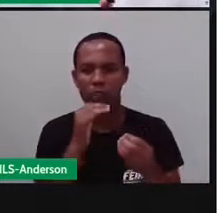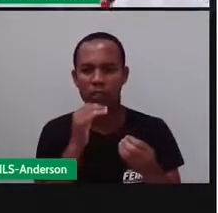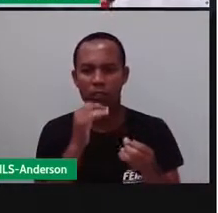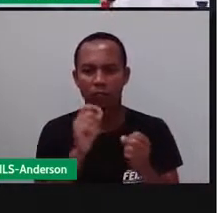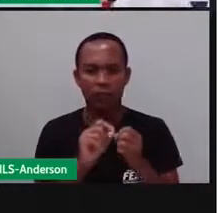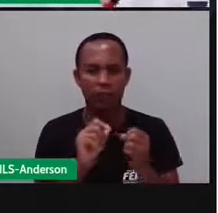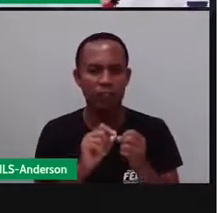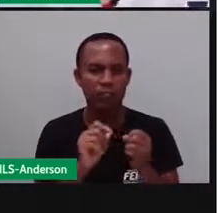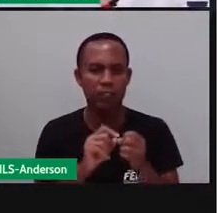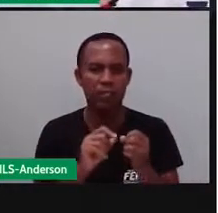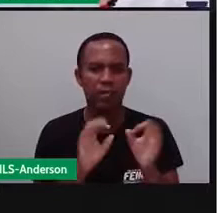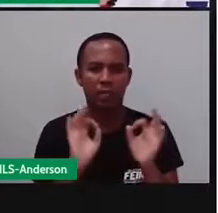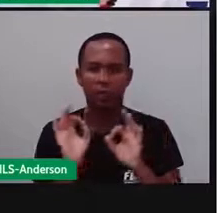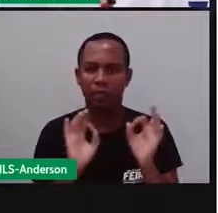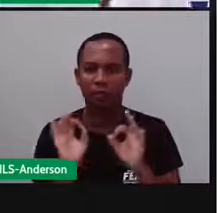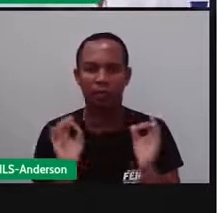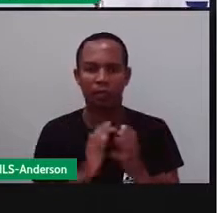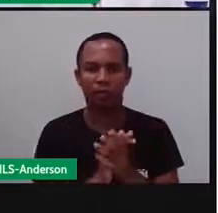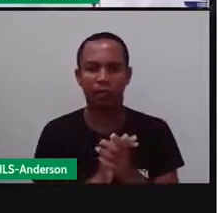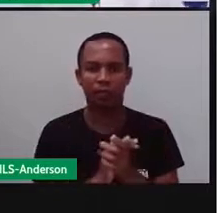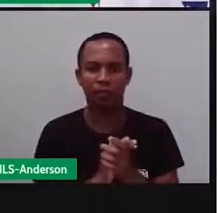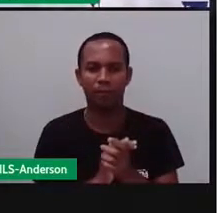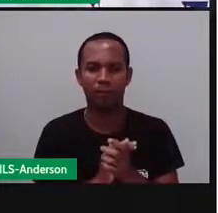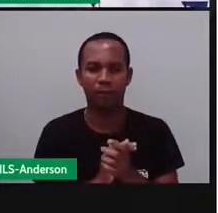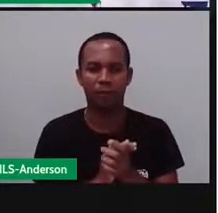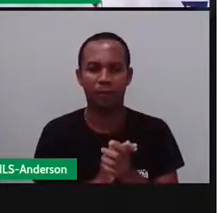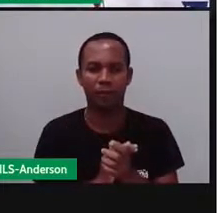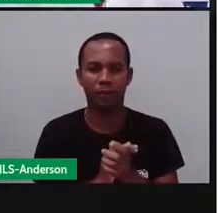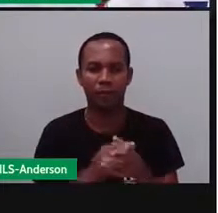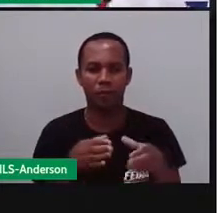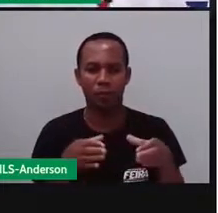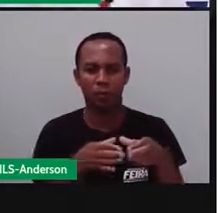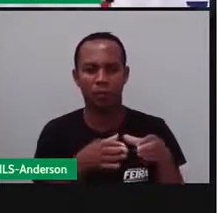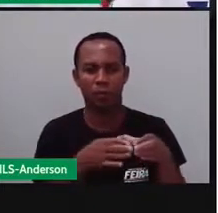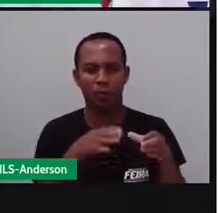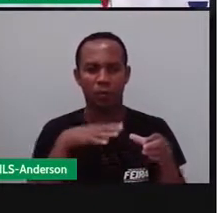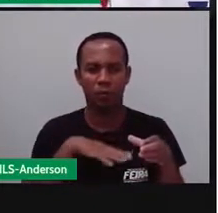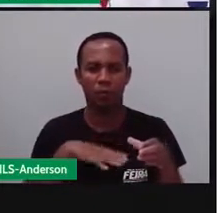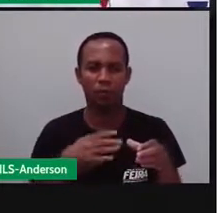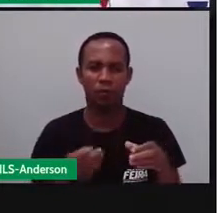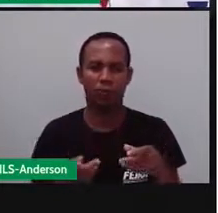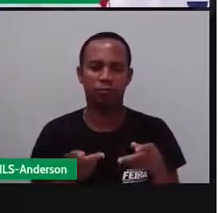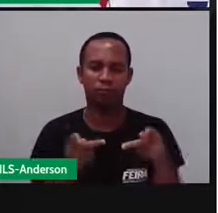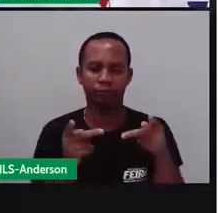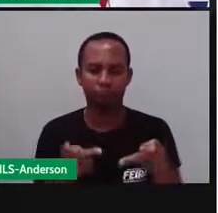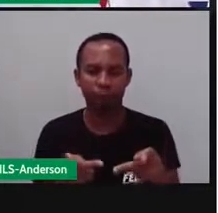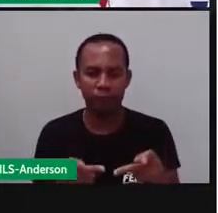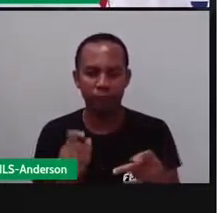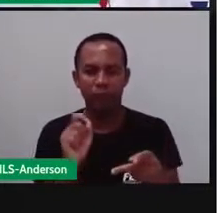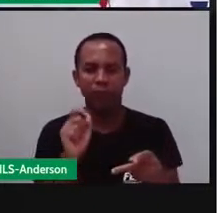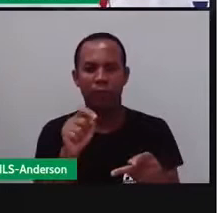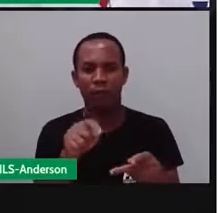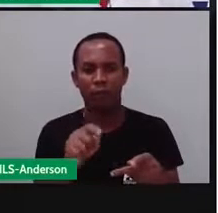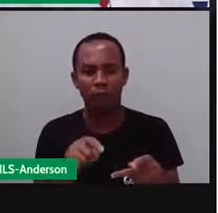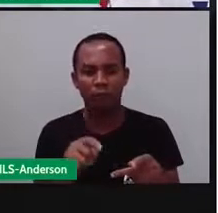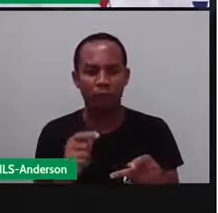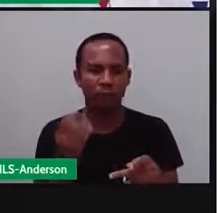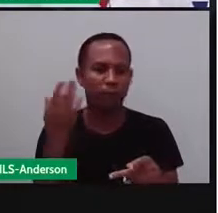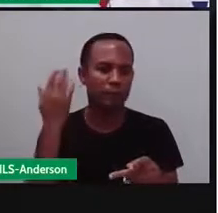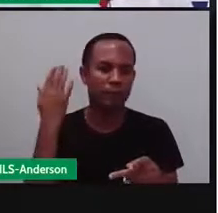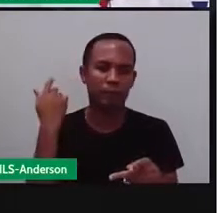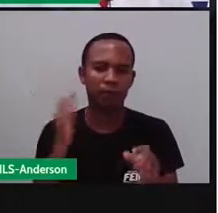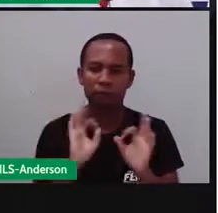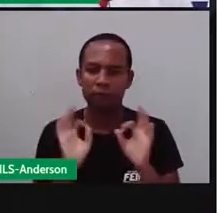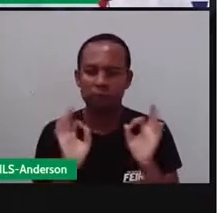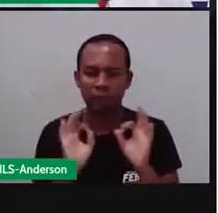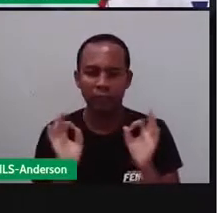trigo. Na verdade, o Brasil não produzia trigo, né? Quando os portugueses chegaram aqui. O Brasil não produz trigo na época e as